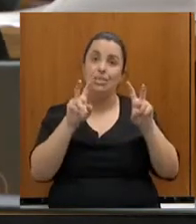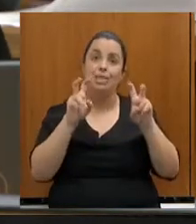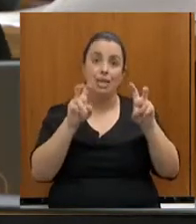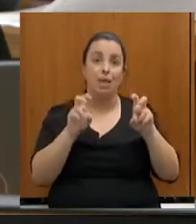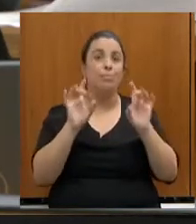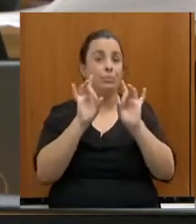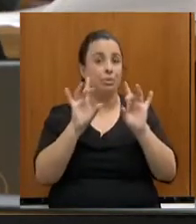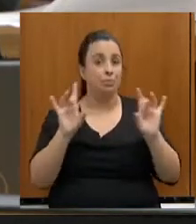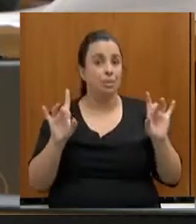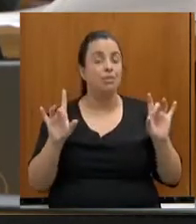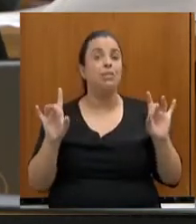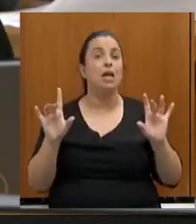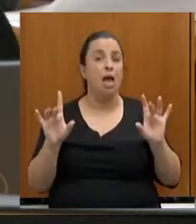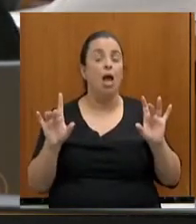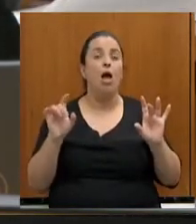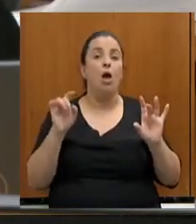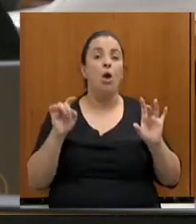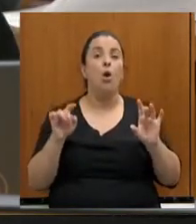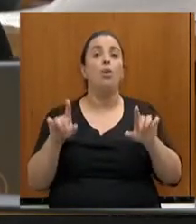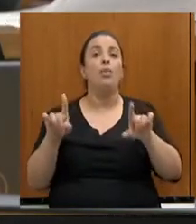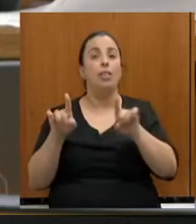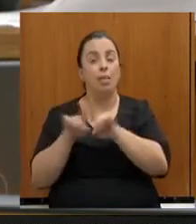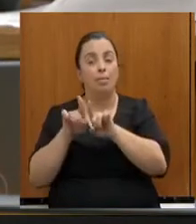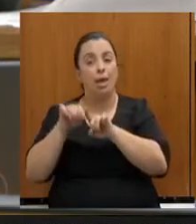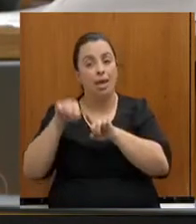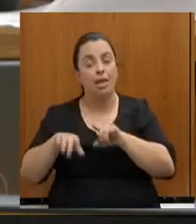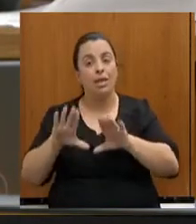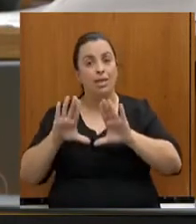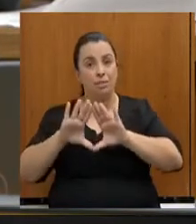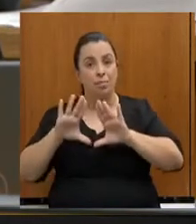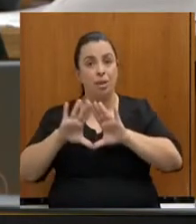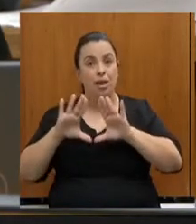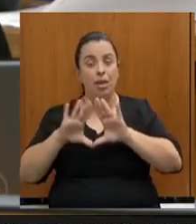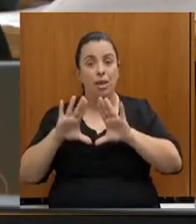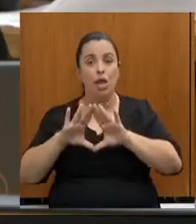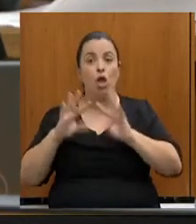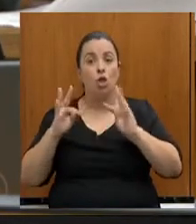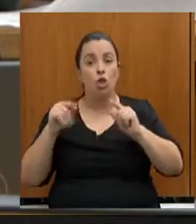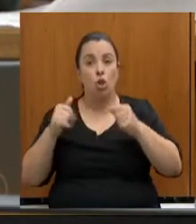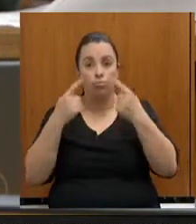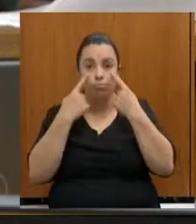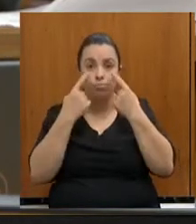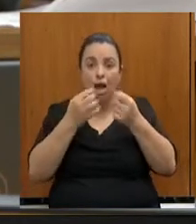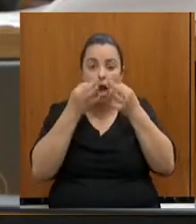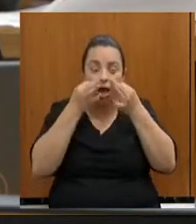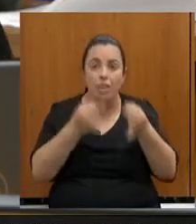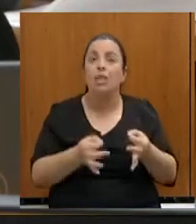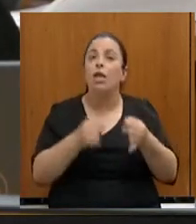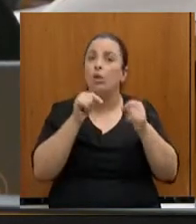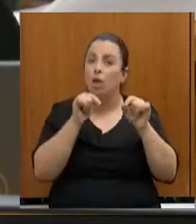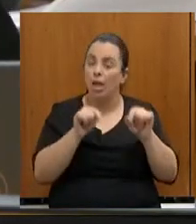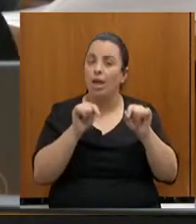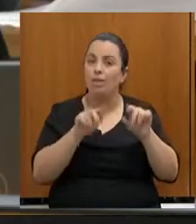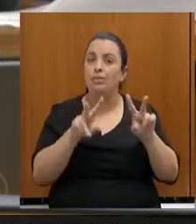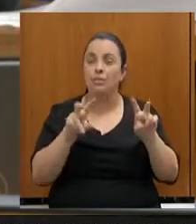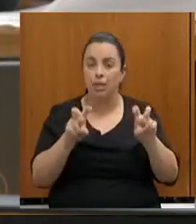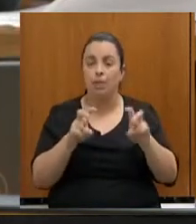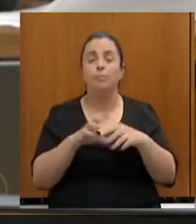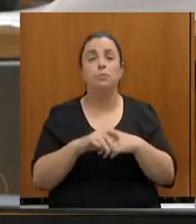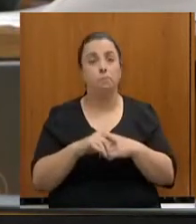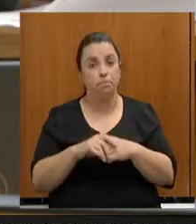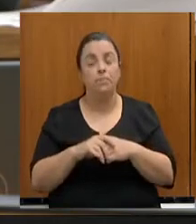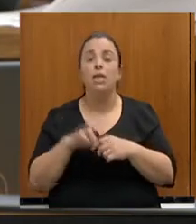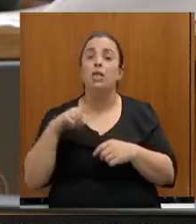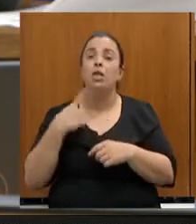a esta Assembleia como há pouco mencionado pelo Deputado Presidente dessa comissão Deputado Noraldino Júnior dá um nós